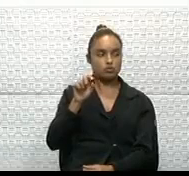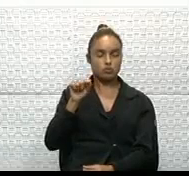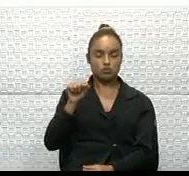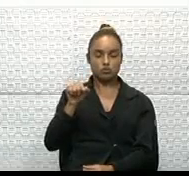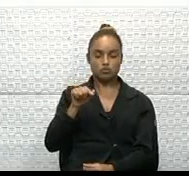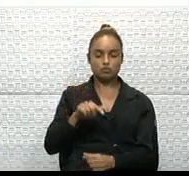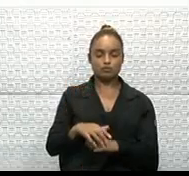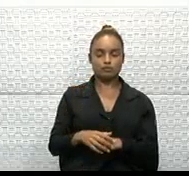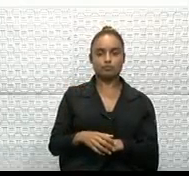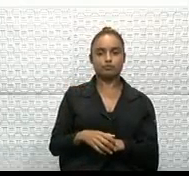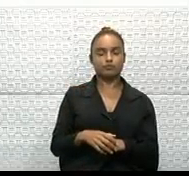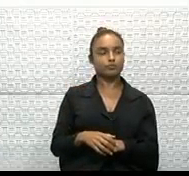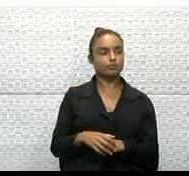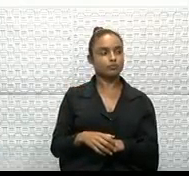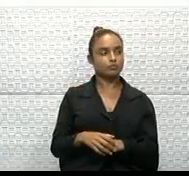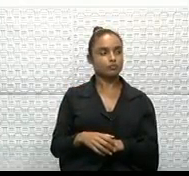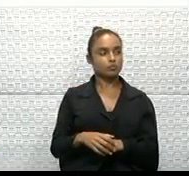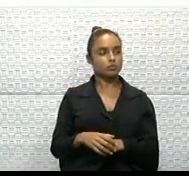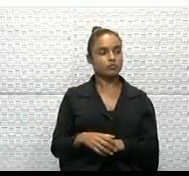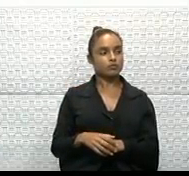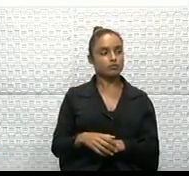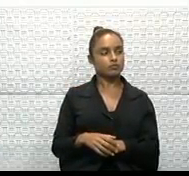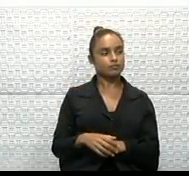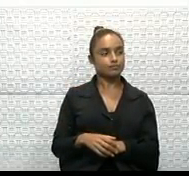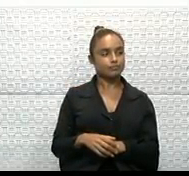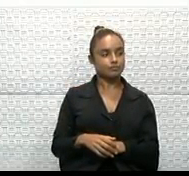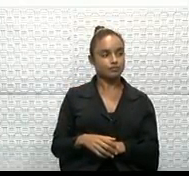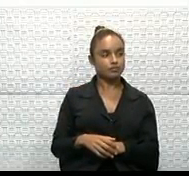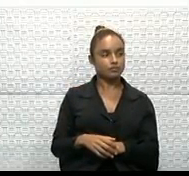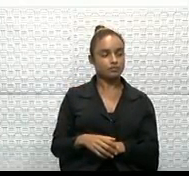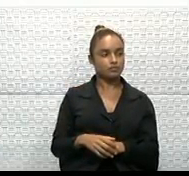57. Então, 57 ao quadrado.